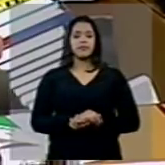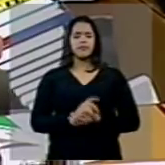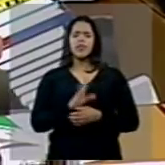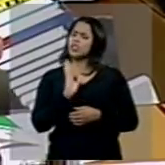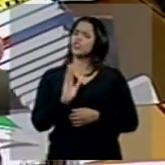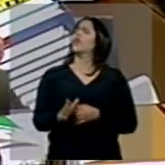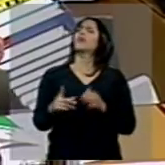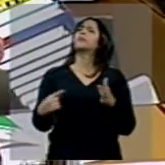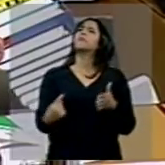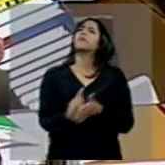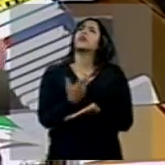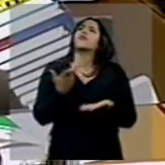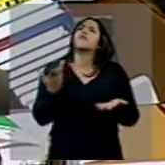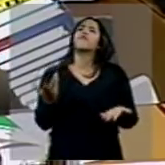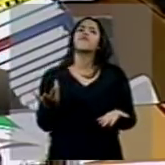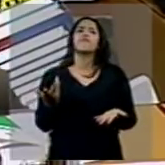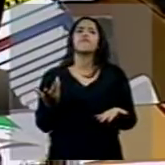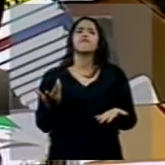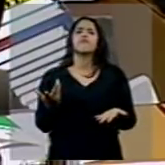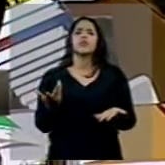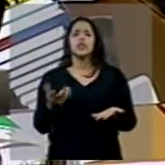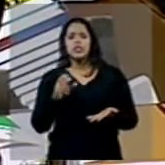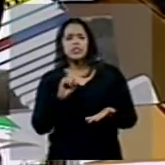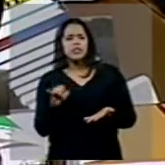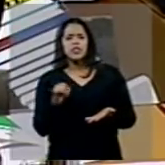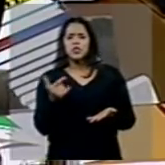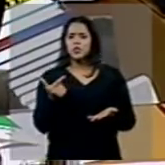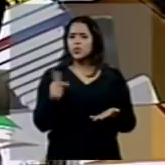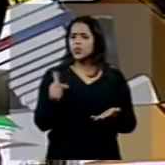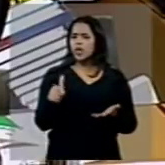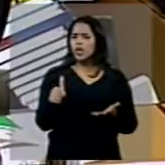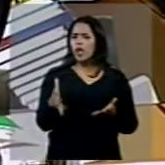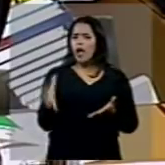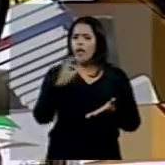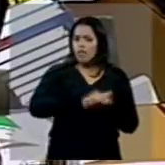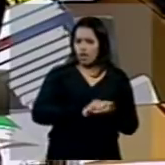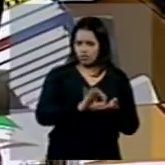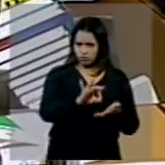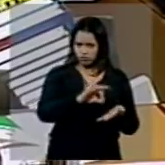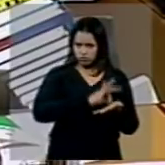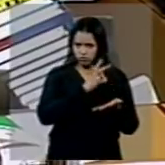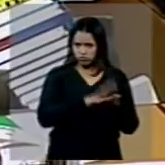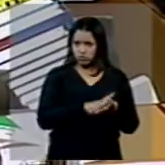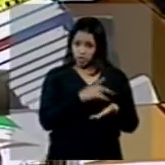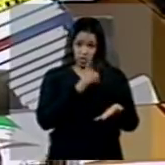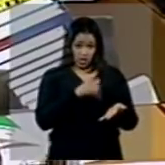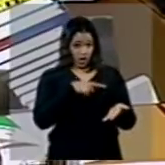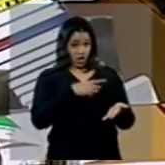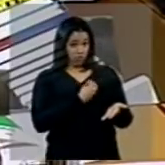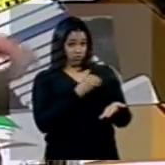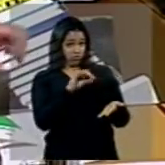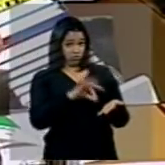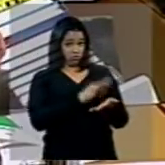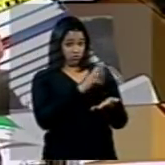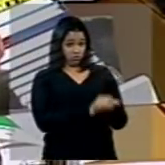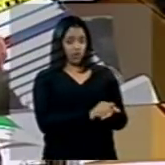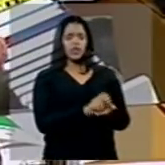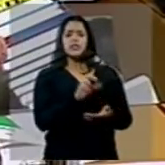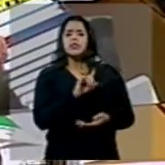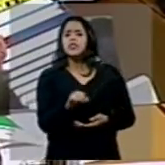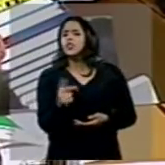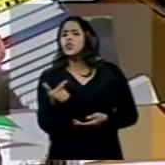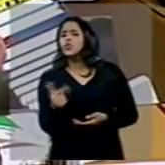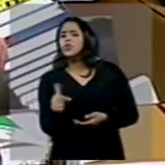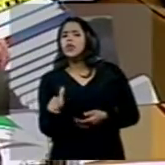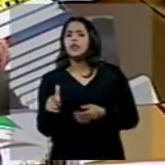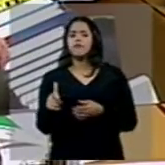Indaga-se, sem se cogitar de alistamento, porque o alistamento existe, sem se cogitar